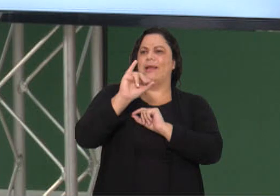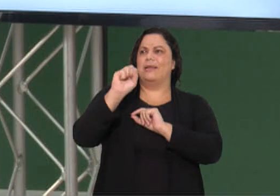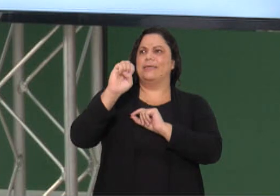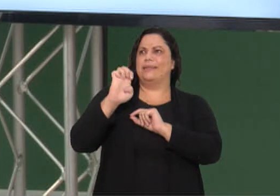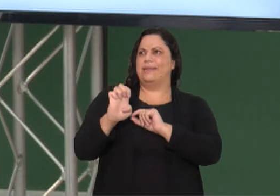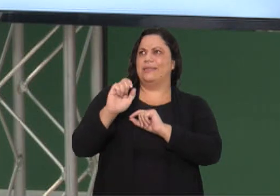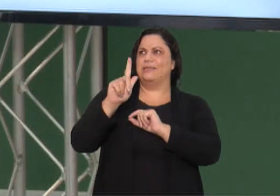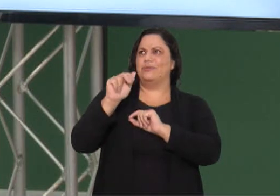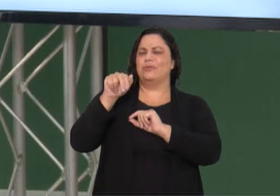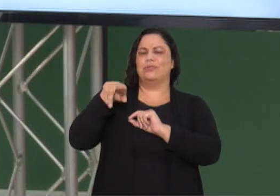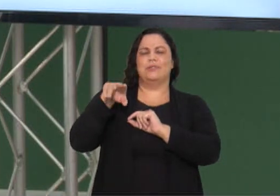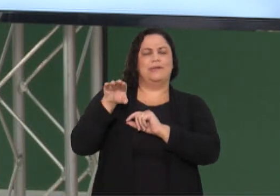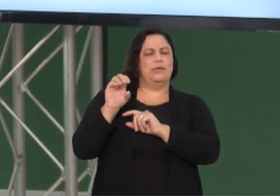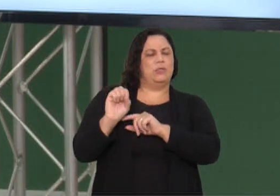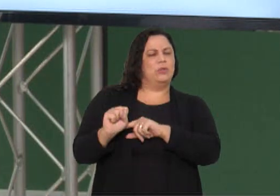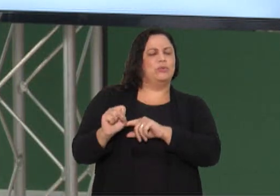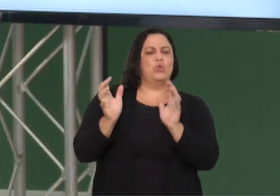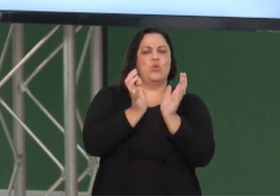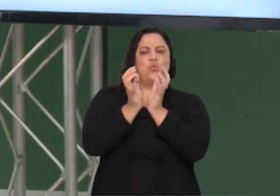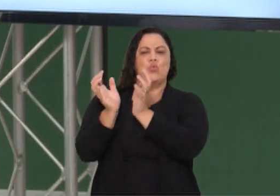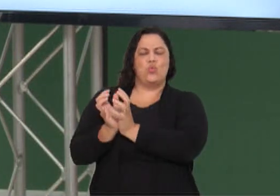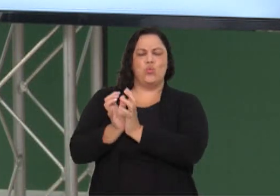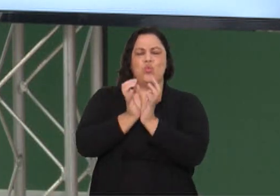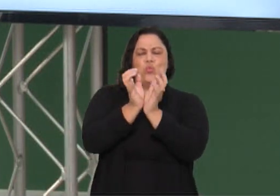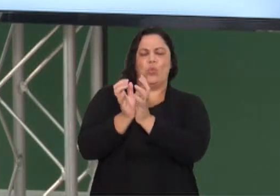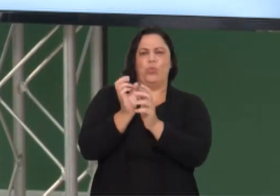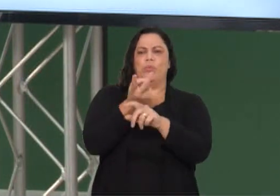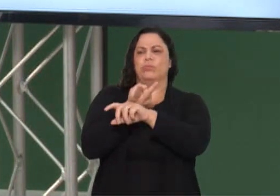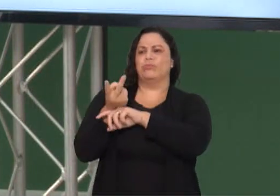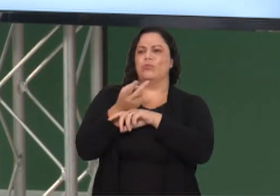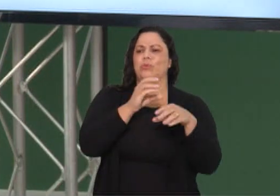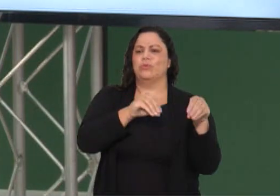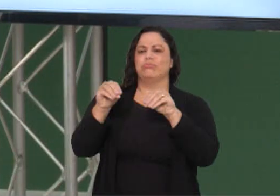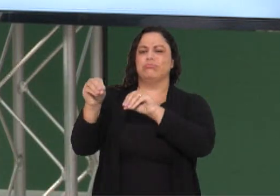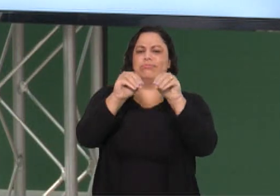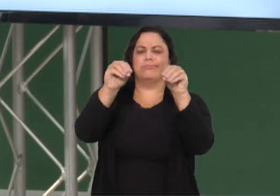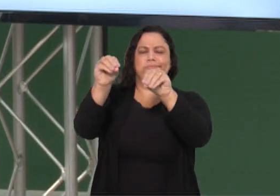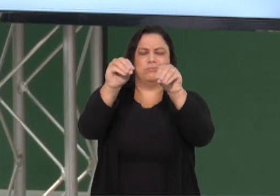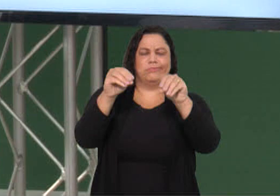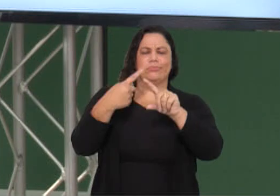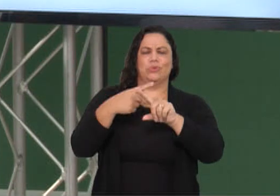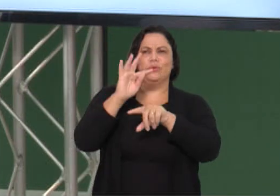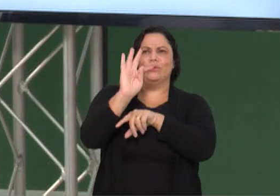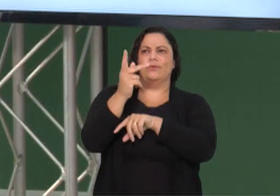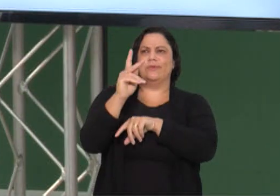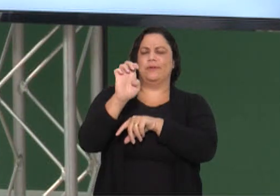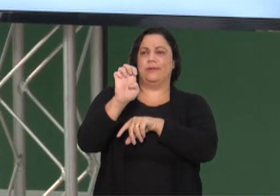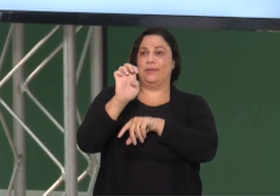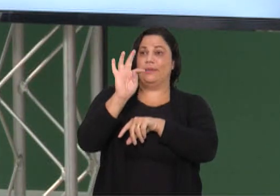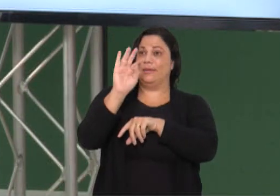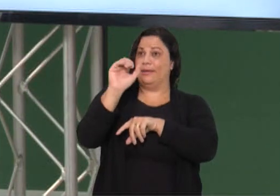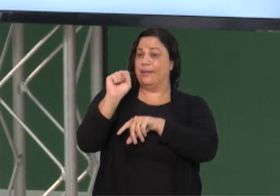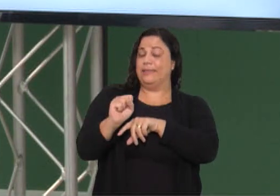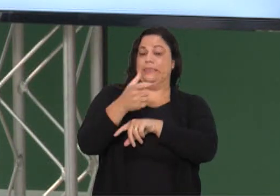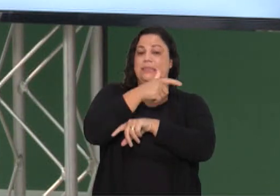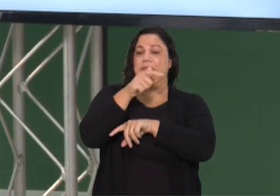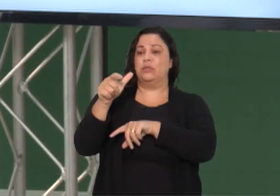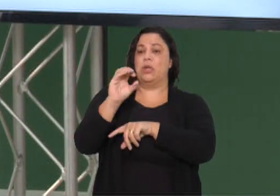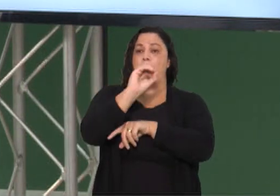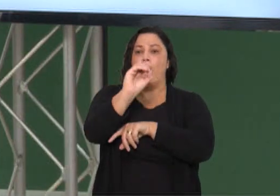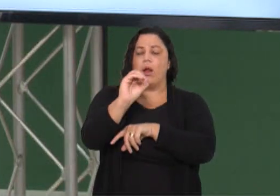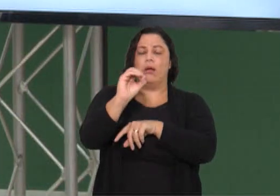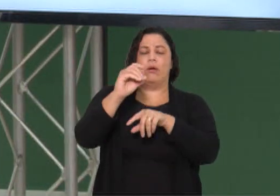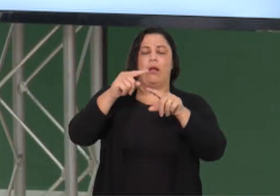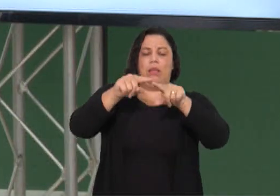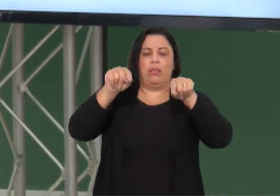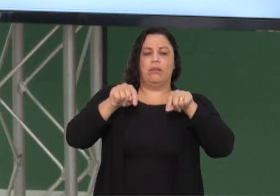daquela divisão das terras entre o Pater e o Pátridas e o Georgioi. Os tetas não receberam terra e os tetas, como diz o outro, tem que se virar. Vão